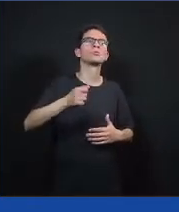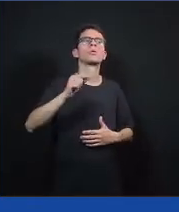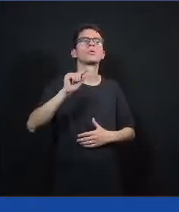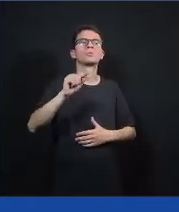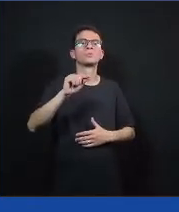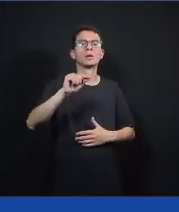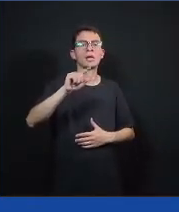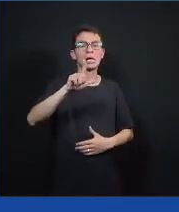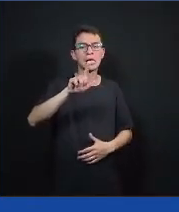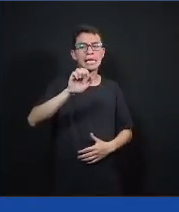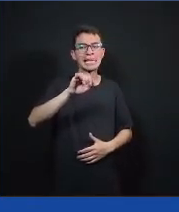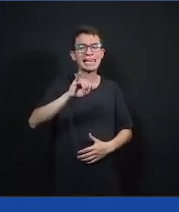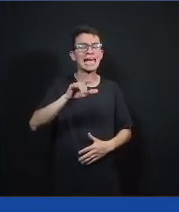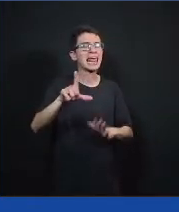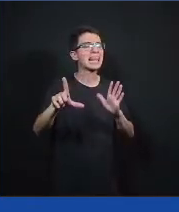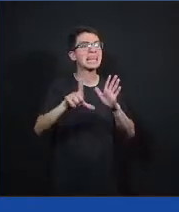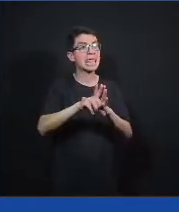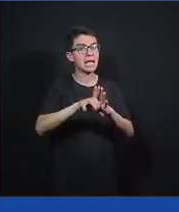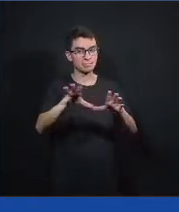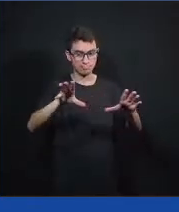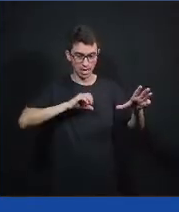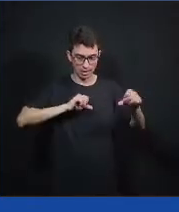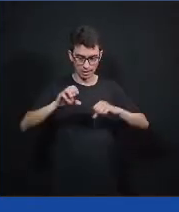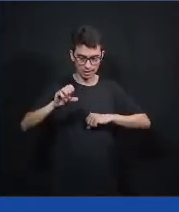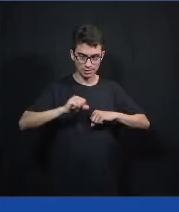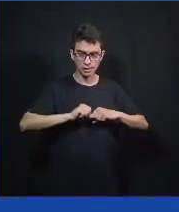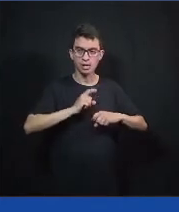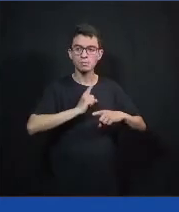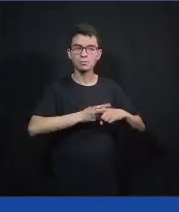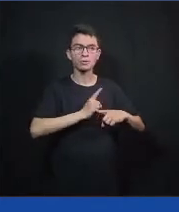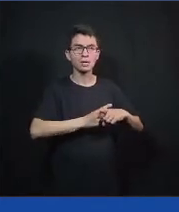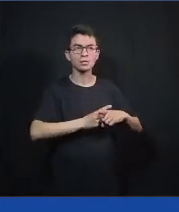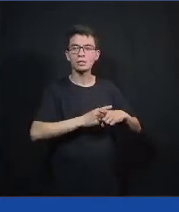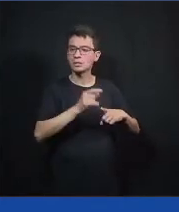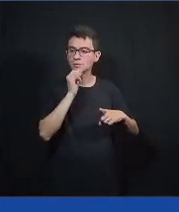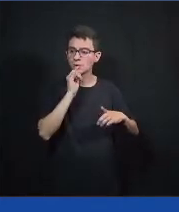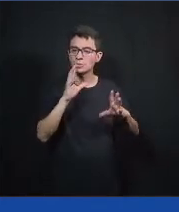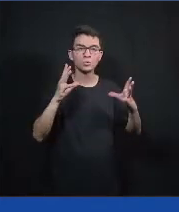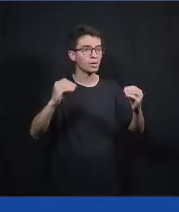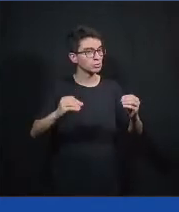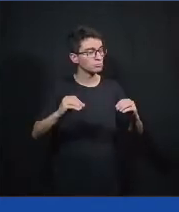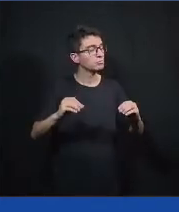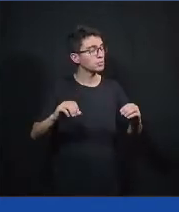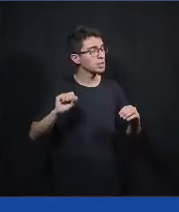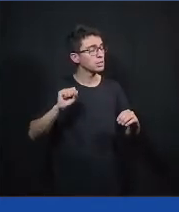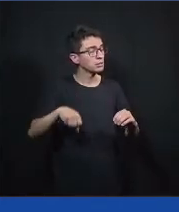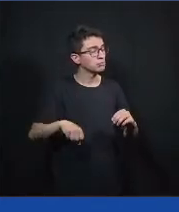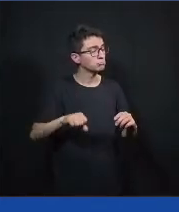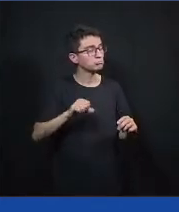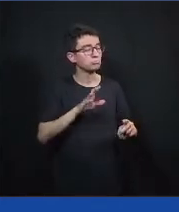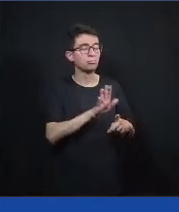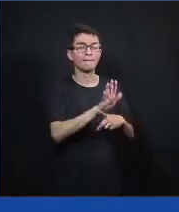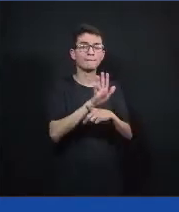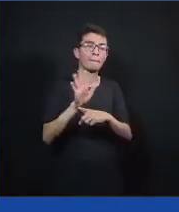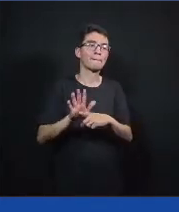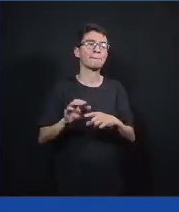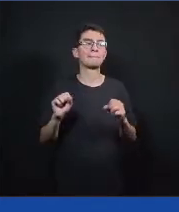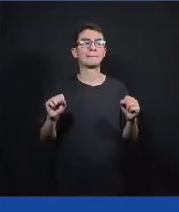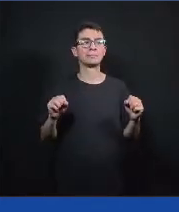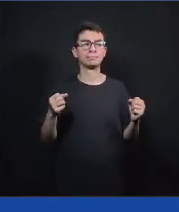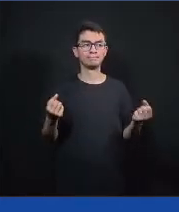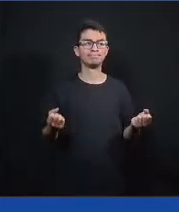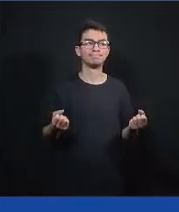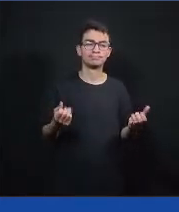que pega é lei que é formulada depois de escutar todo mundo que vai ser afetado. Bom, a nossa